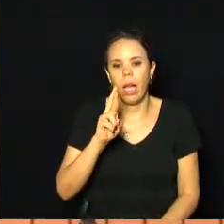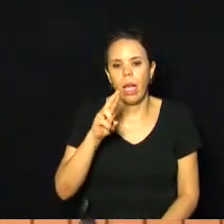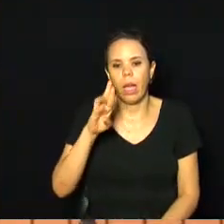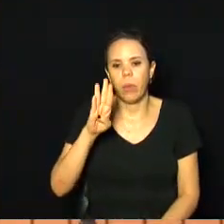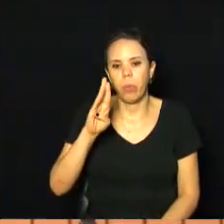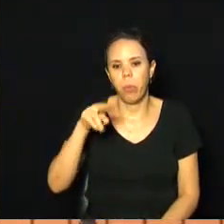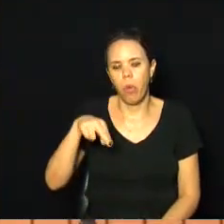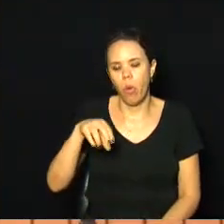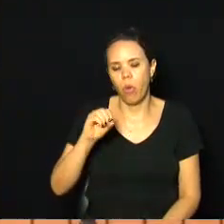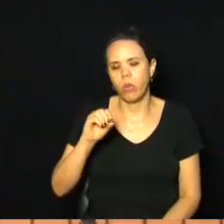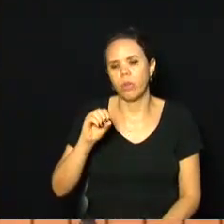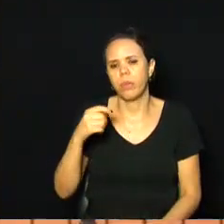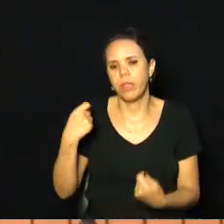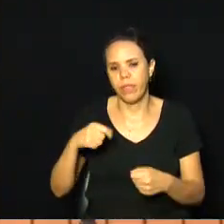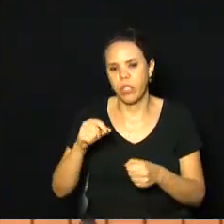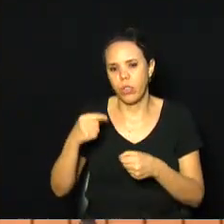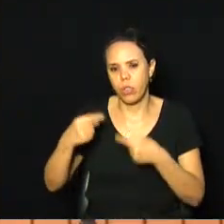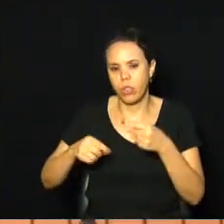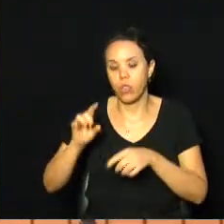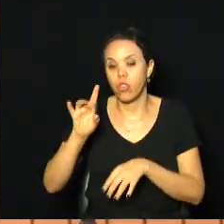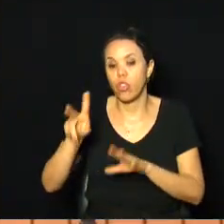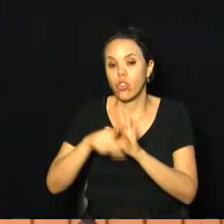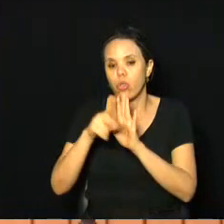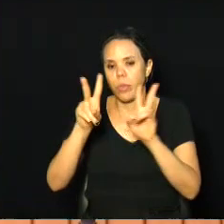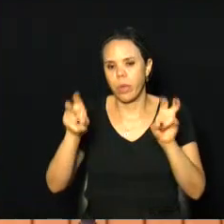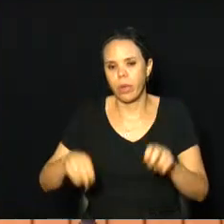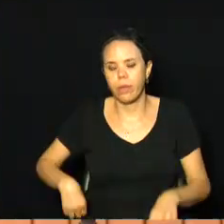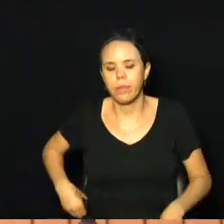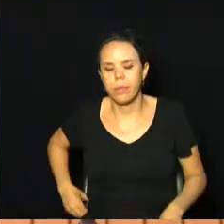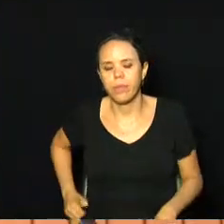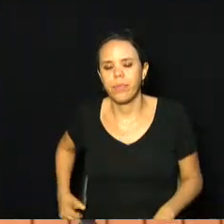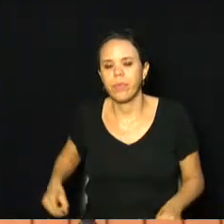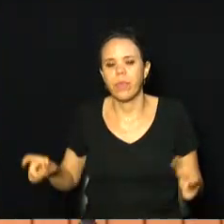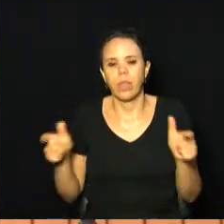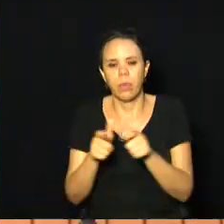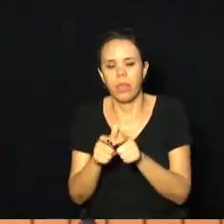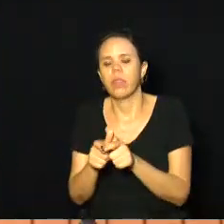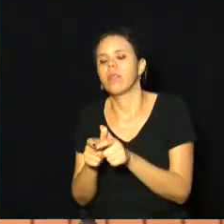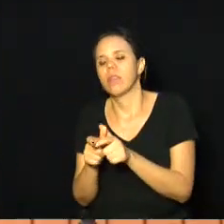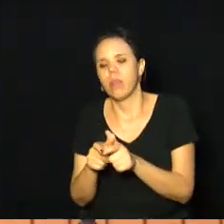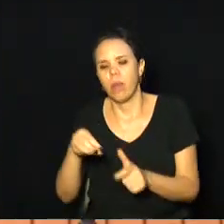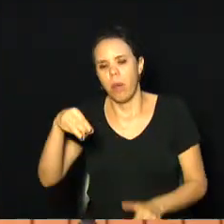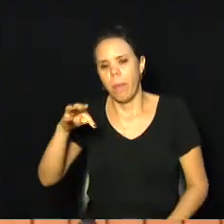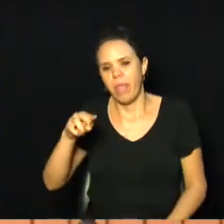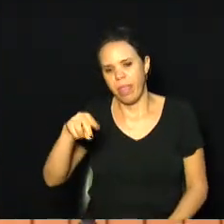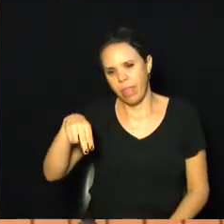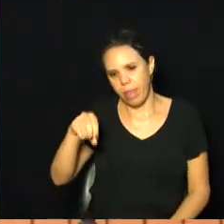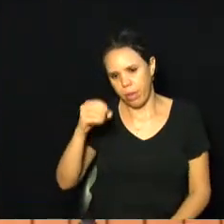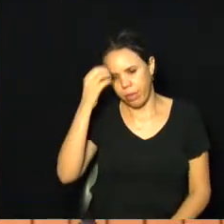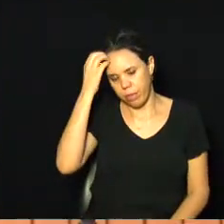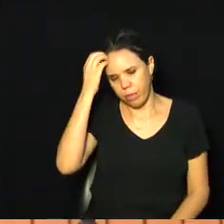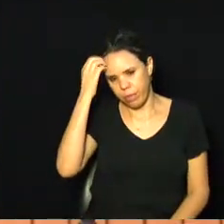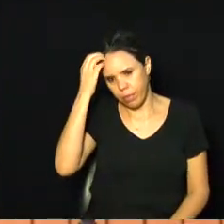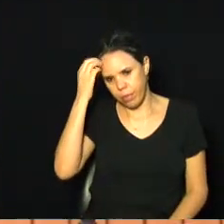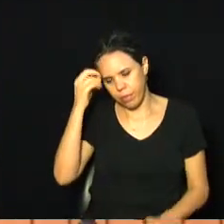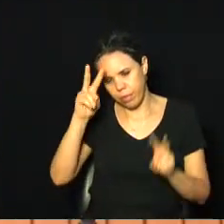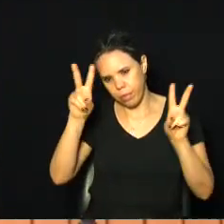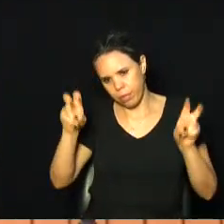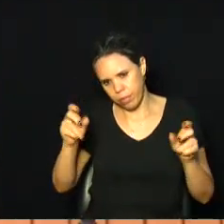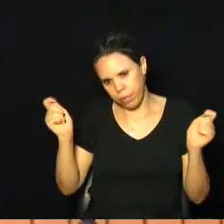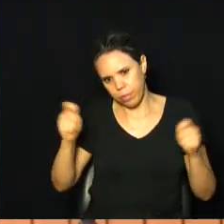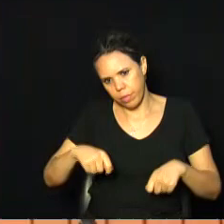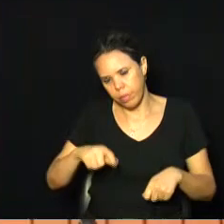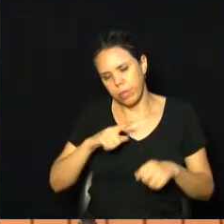ela, né? Então, a eliminação do metano e o reequilíbrio de carbono. Tá? Esse é um tema que a gente